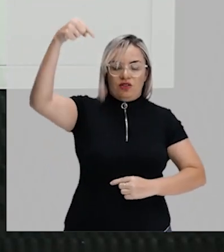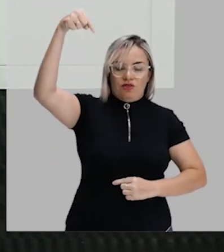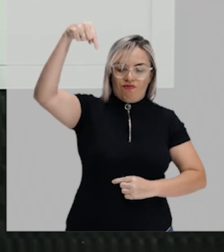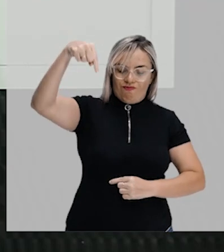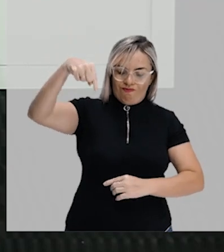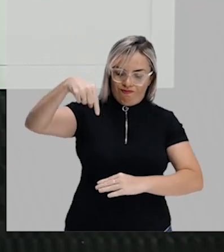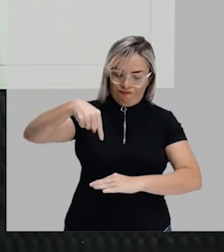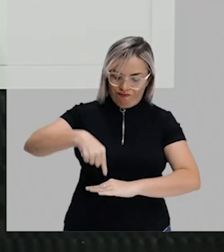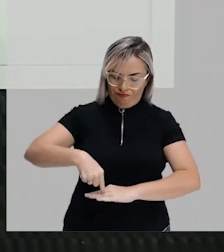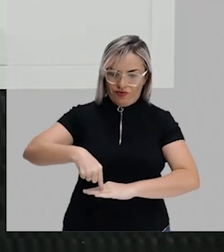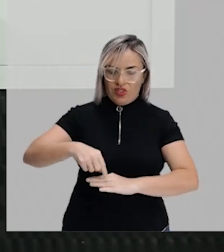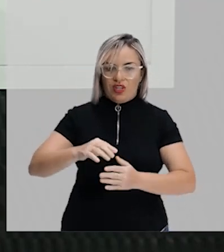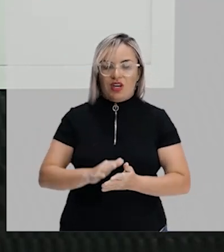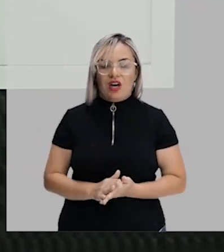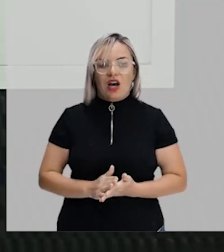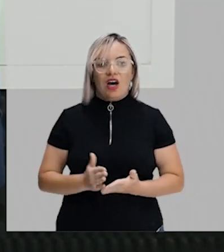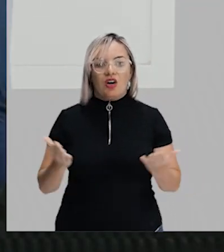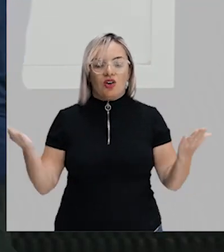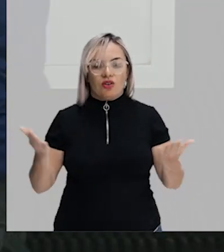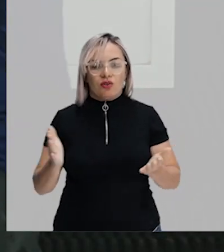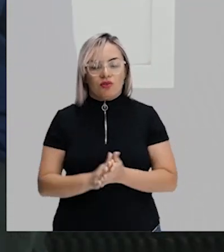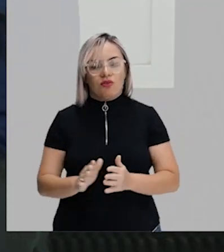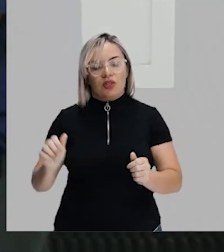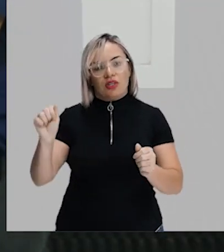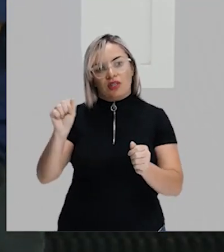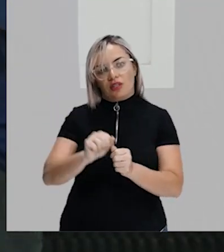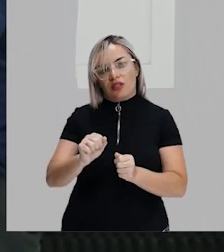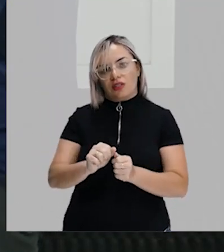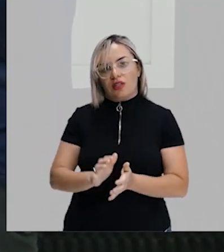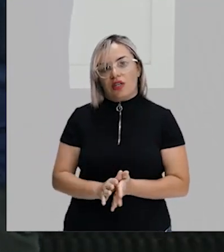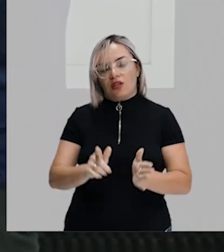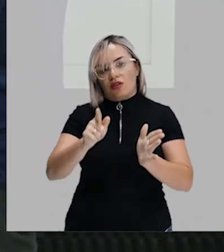fazer a subtração algébrica deles. Então vai ficar o seguinte,